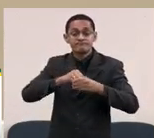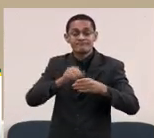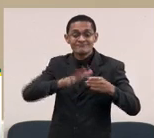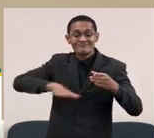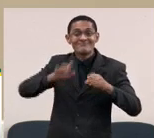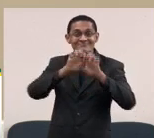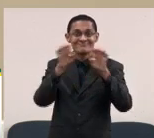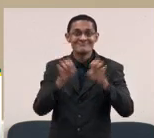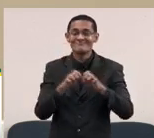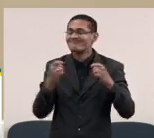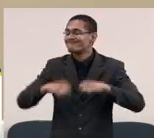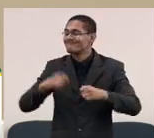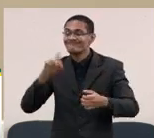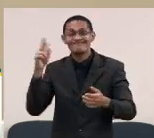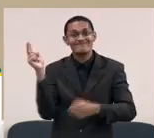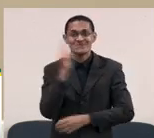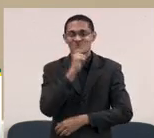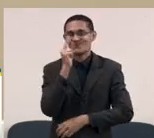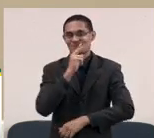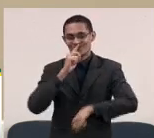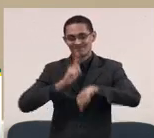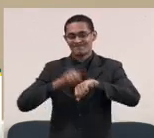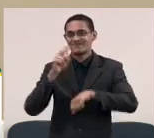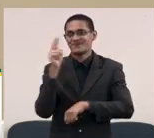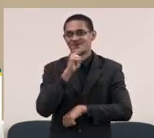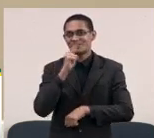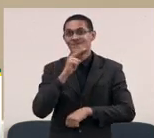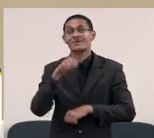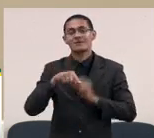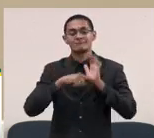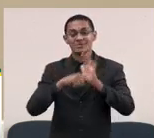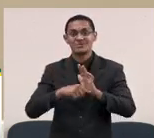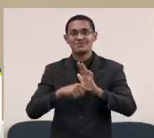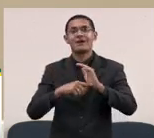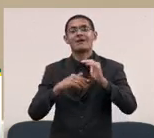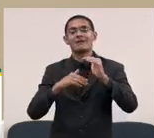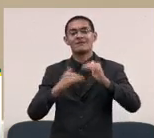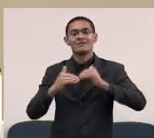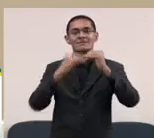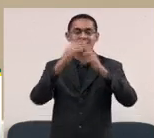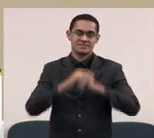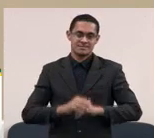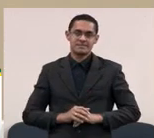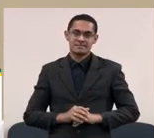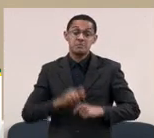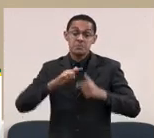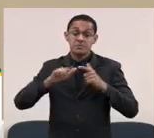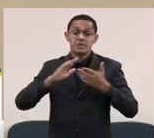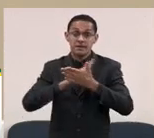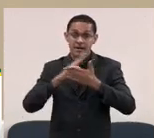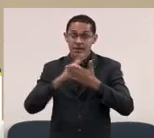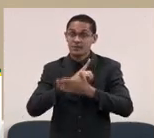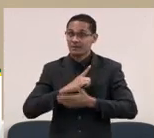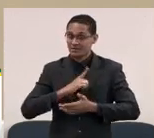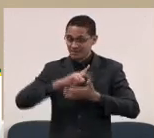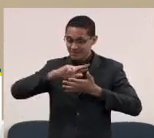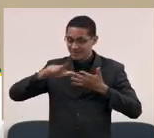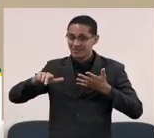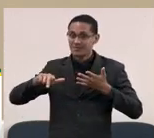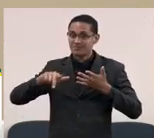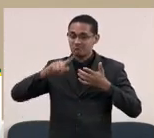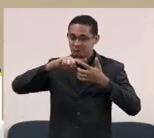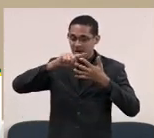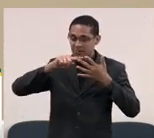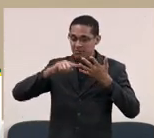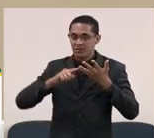uma necessidade real para a gente conseguir avançar. E nós temos alguns desafios. Primeiro desafio, que eu penso